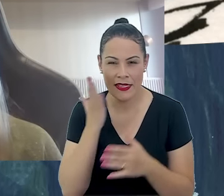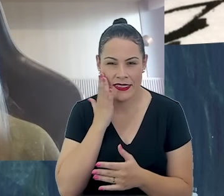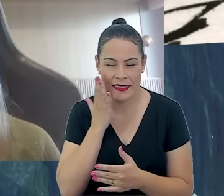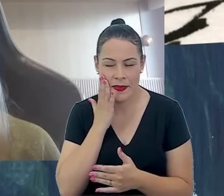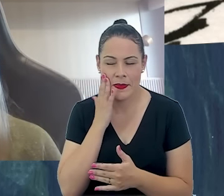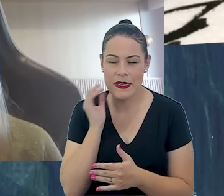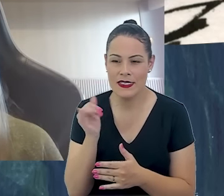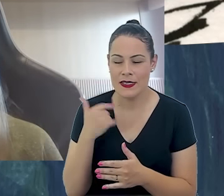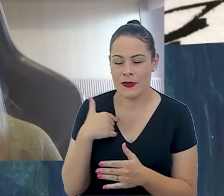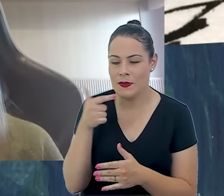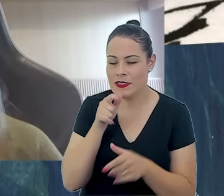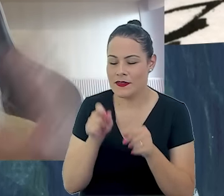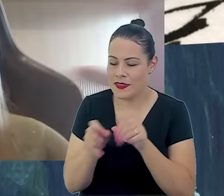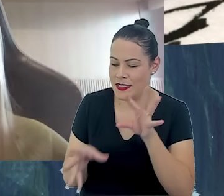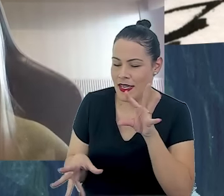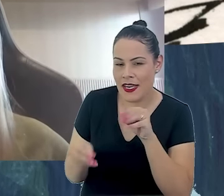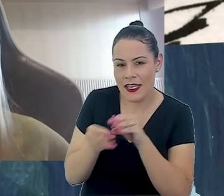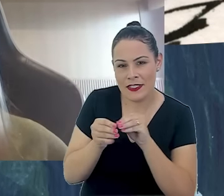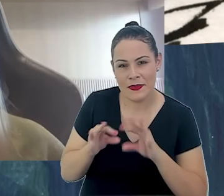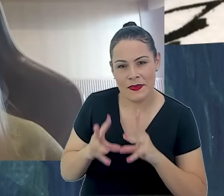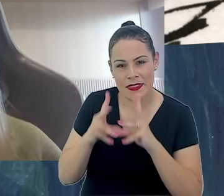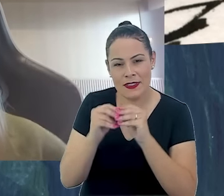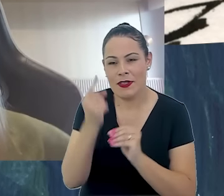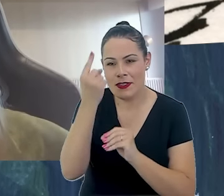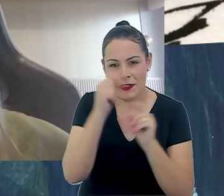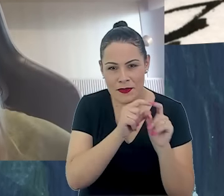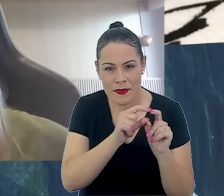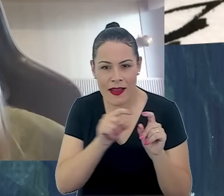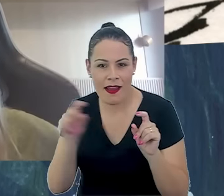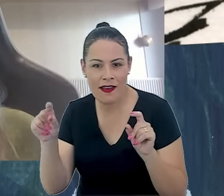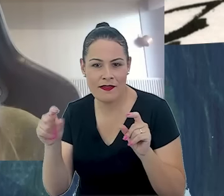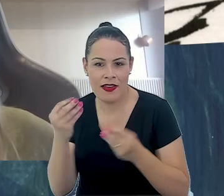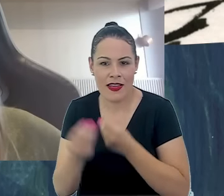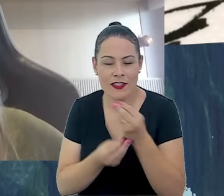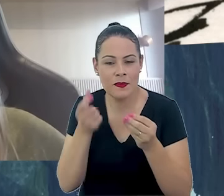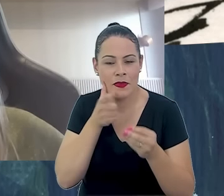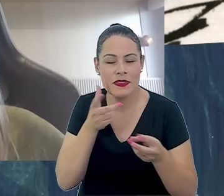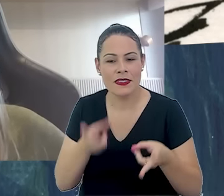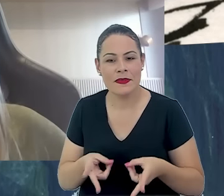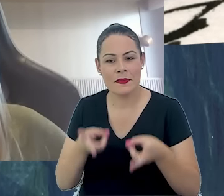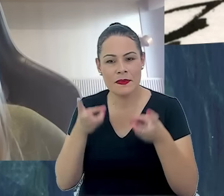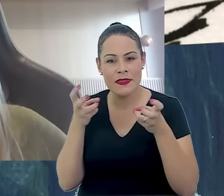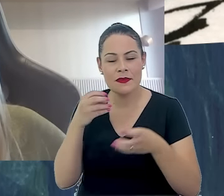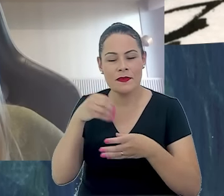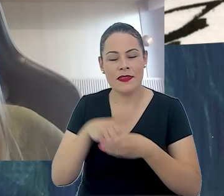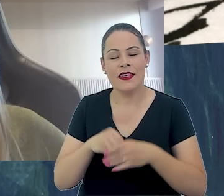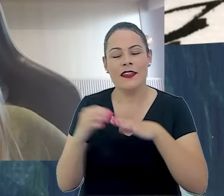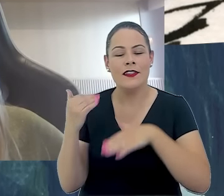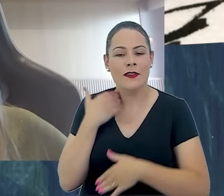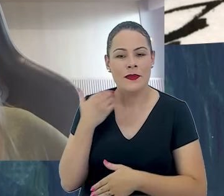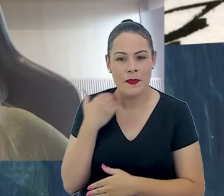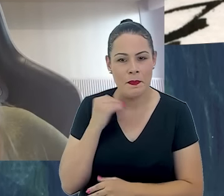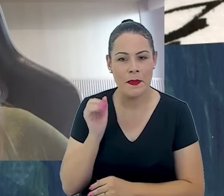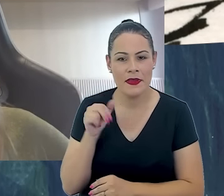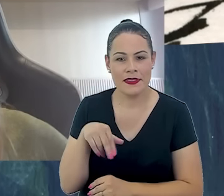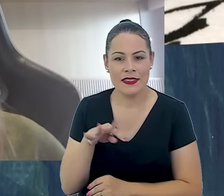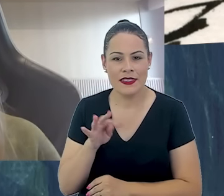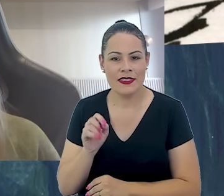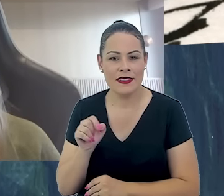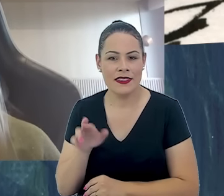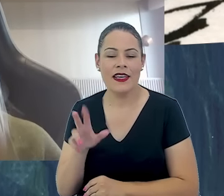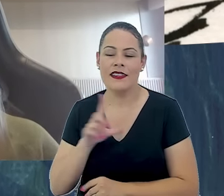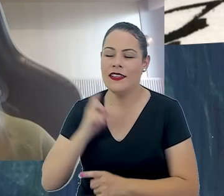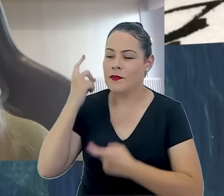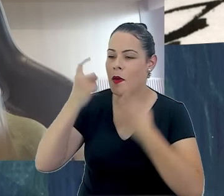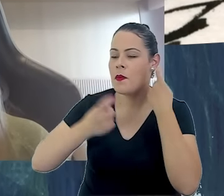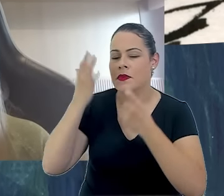eu se eu for resumir aí, né, em uma frase como que isso é olhado, no Santander, existe uma preocupação